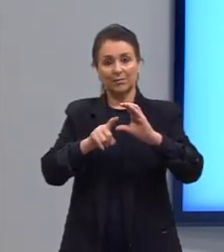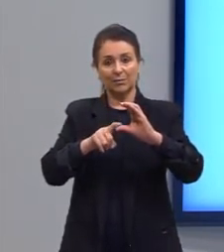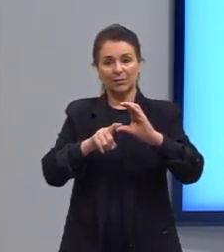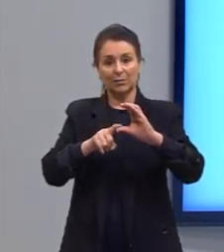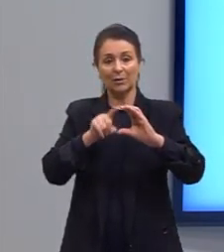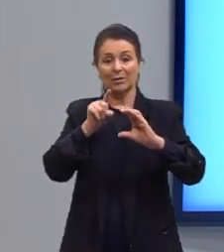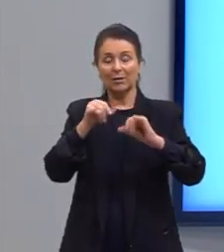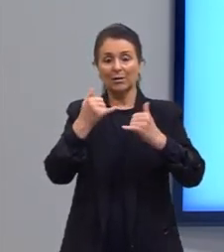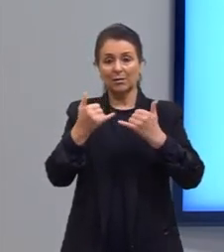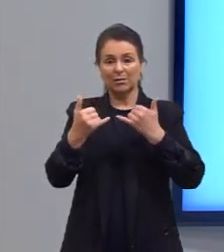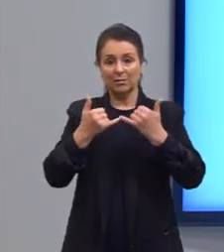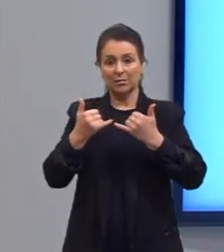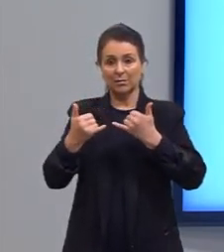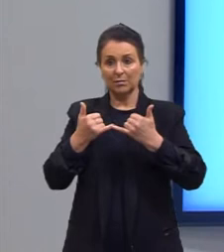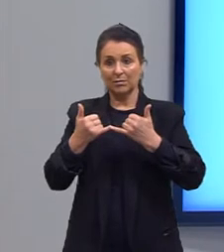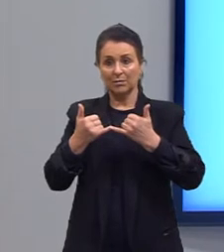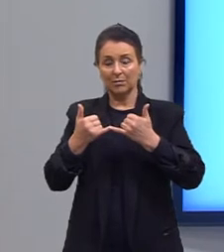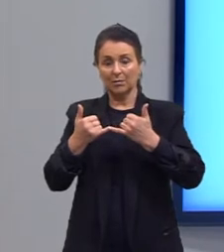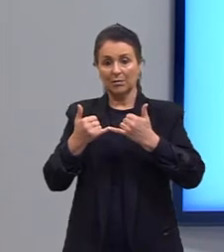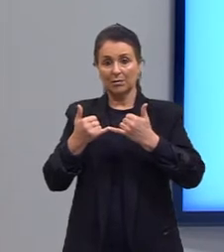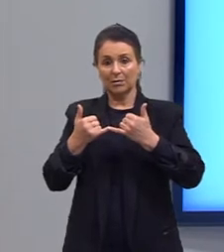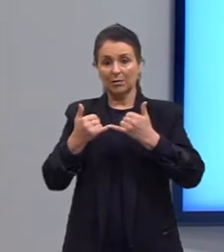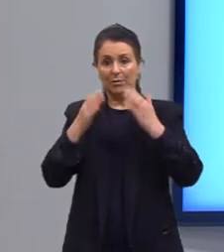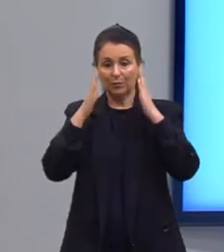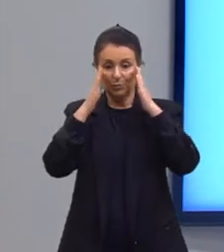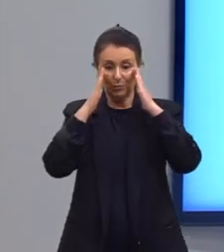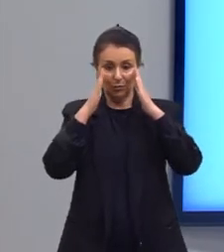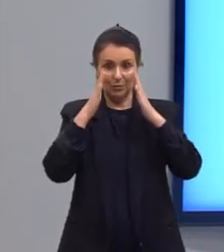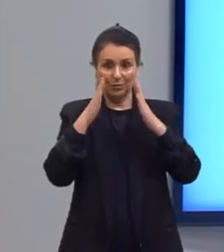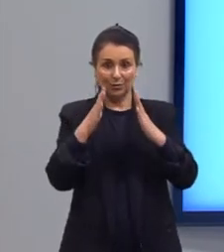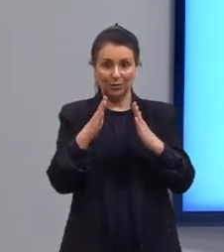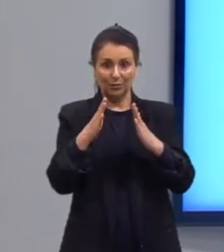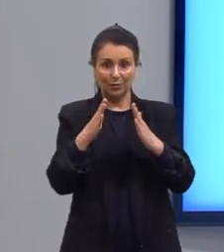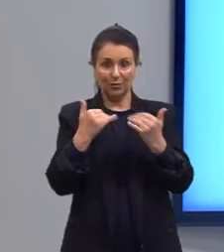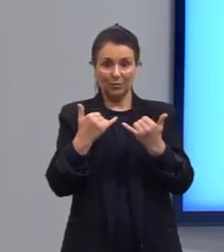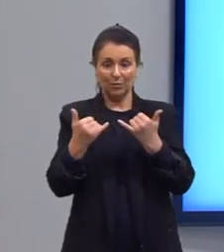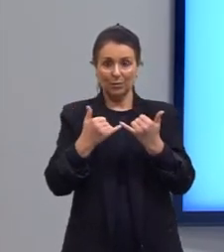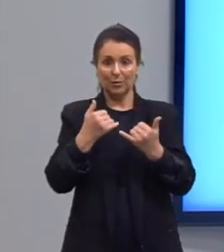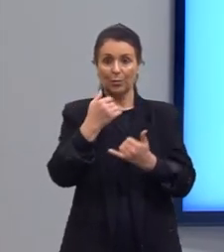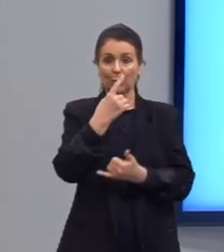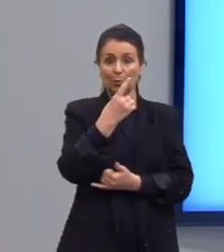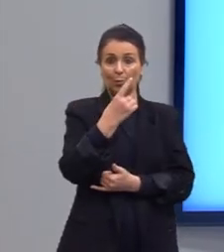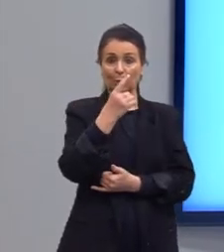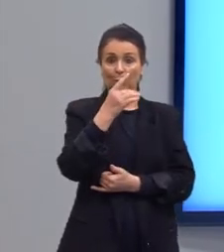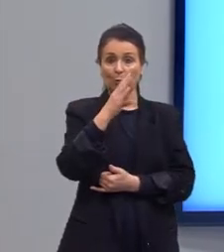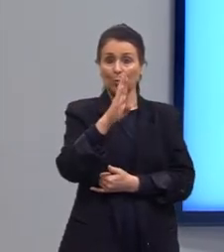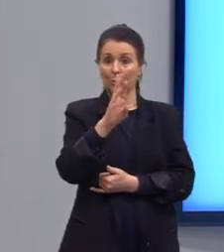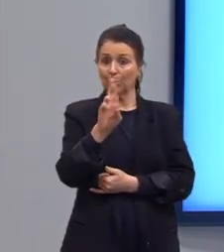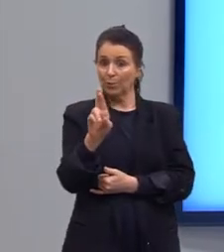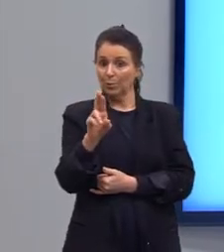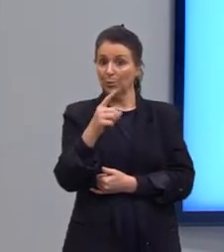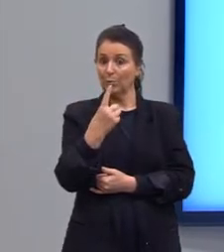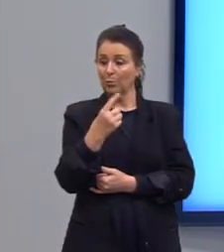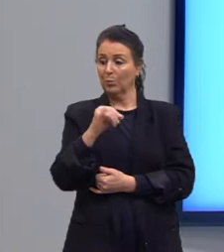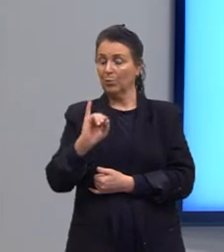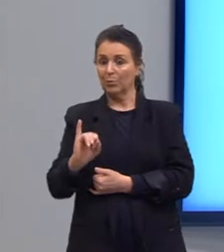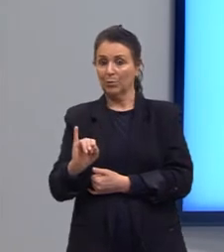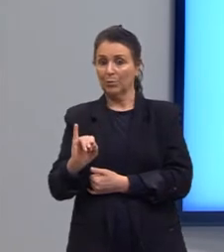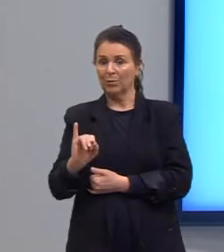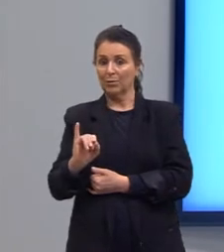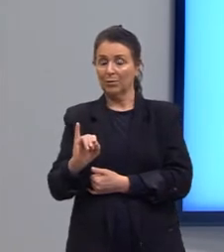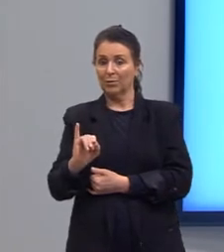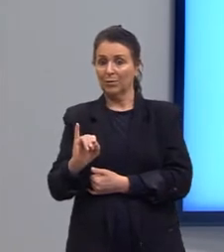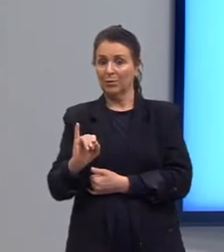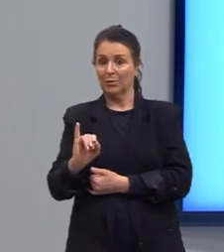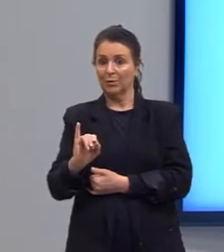neste exemplo aqui dá uma focadinha nesse exemplo que eu tenho um bromo em um iodo então eu vou ter